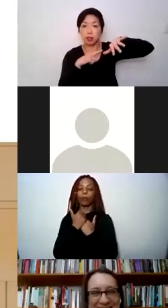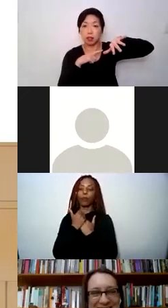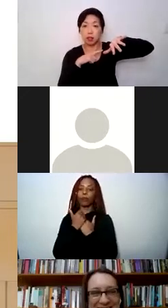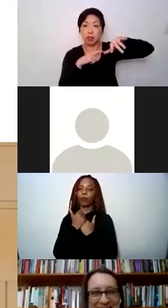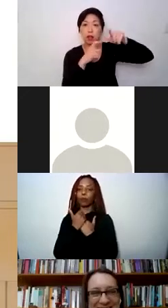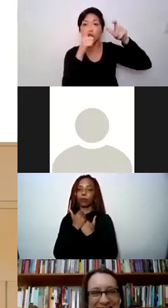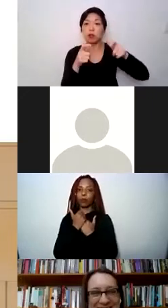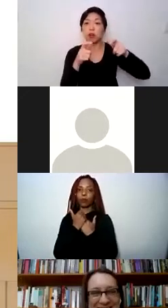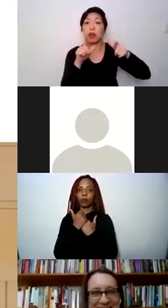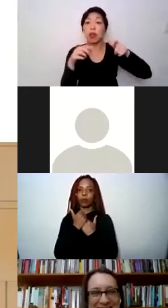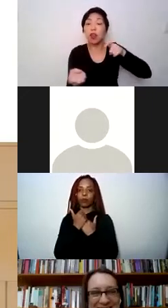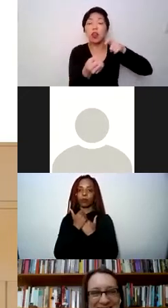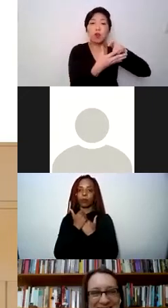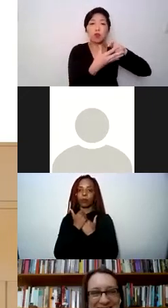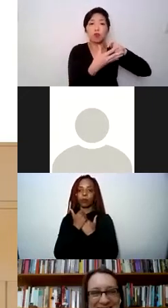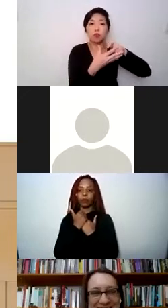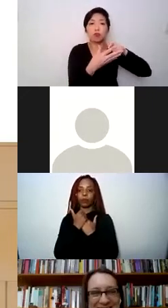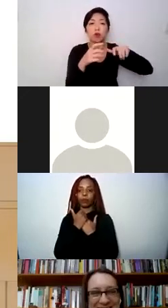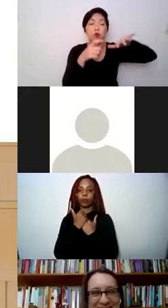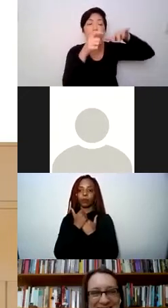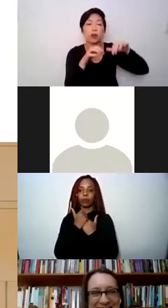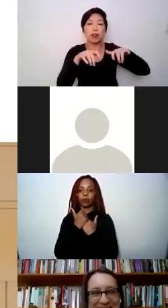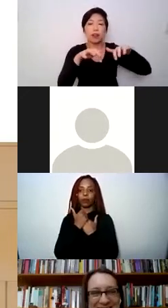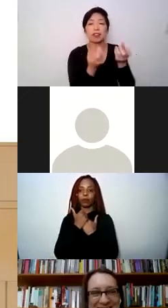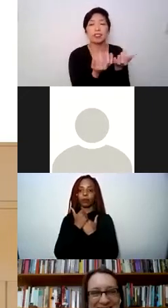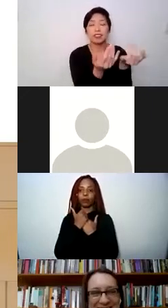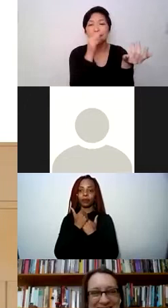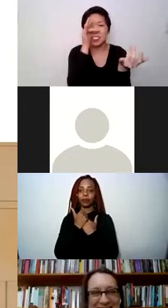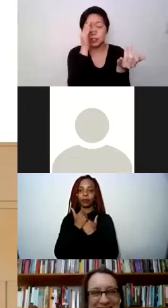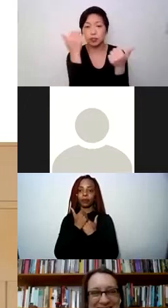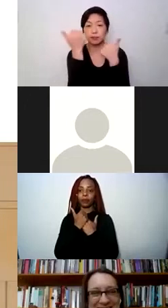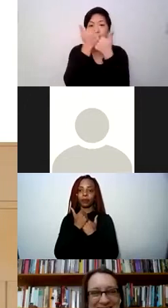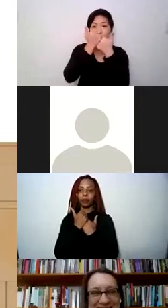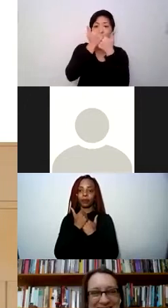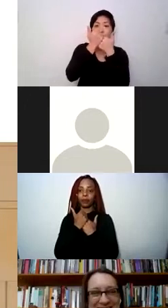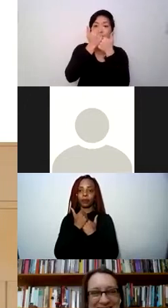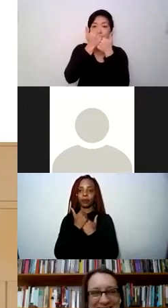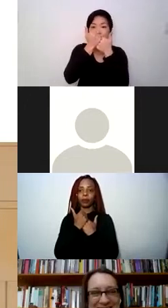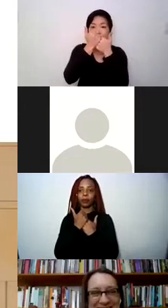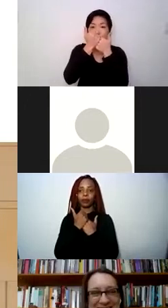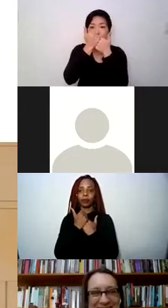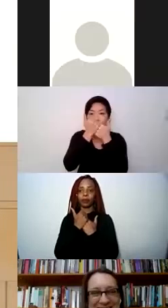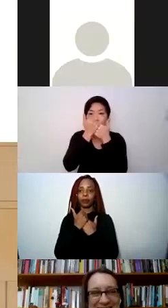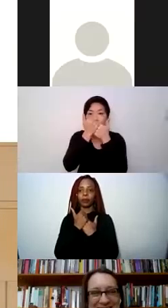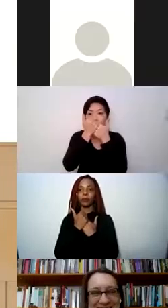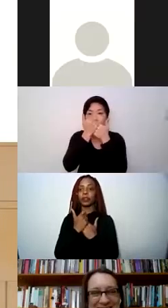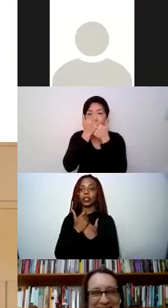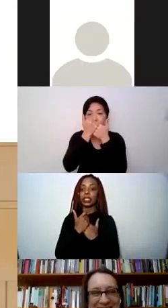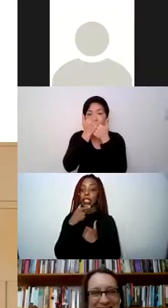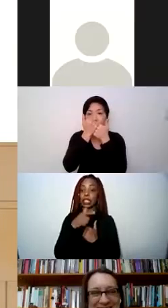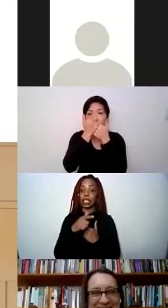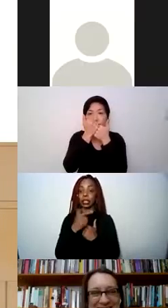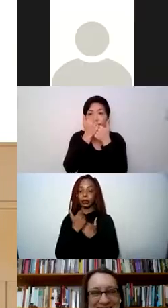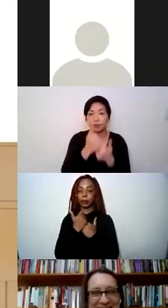muito inédito que é um terraço jardim nesse projeto não tem especificação de revestimento para o concreto aqui ele é